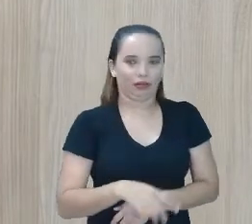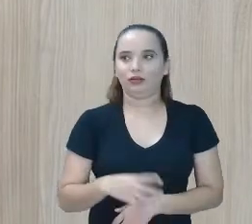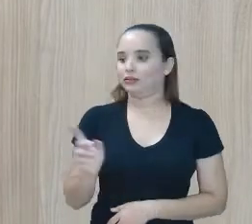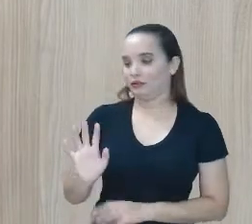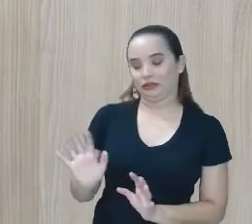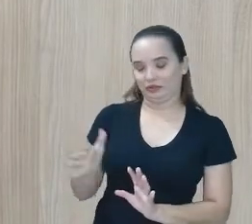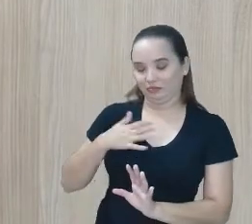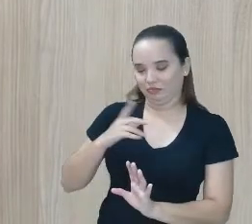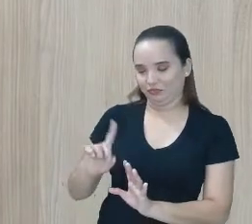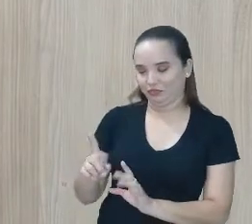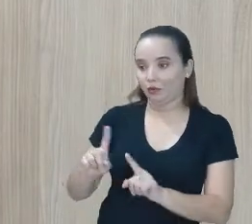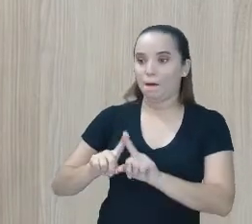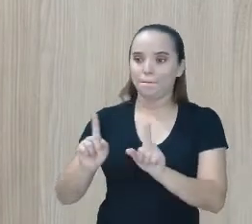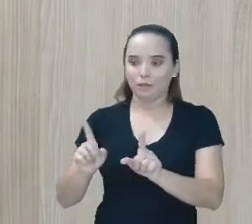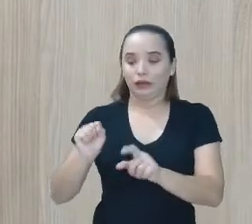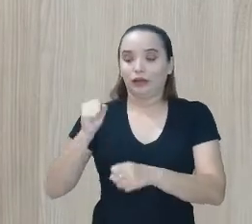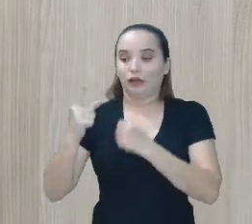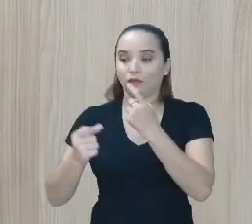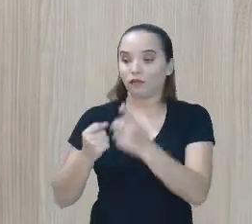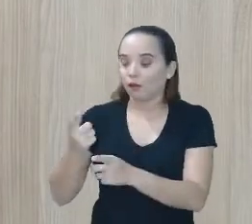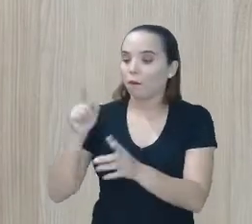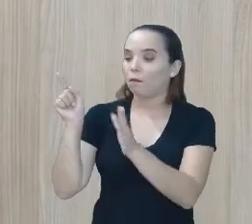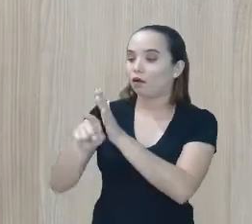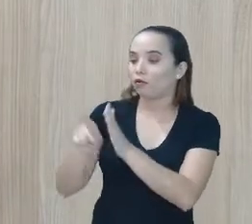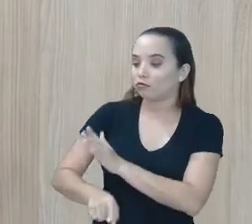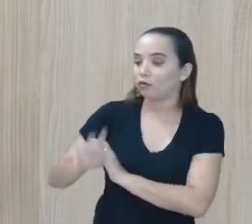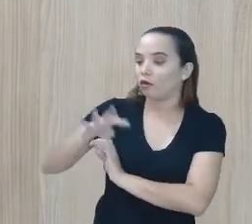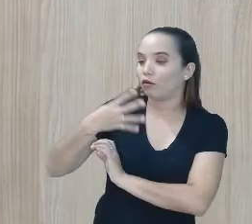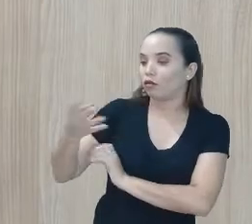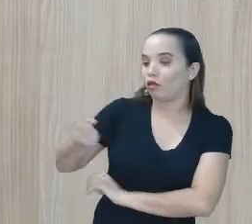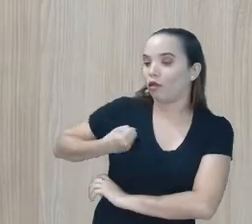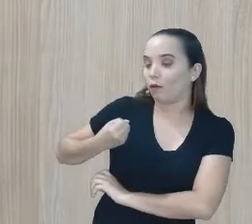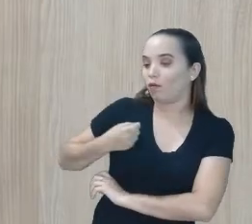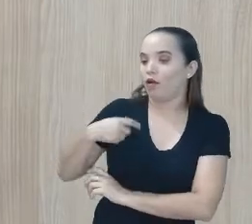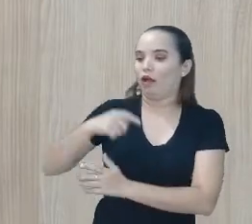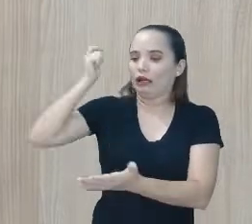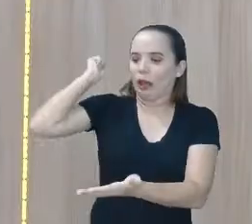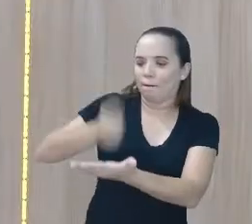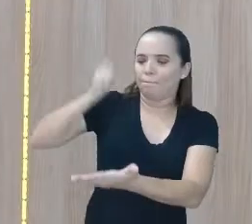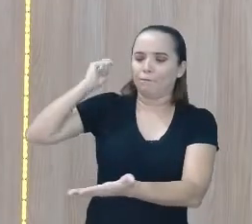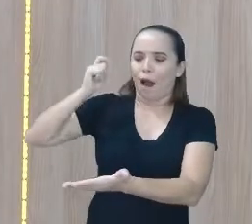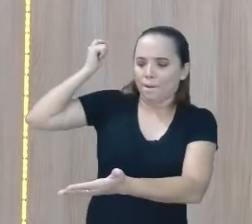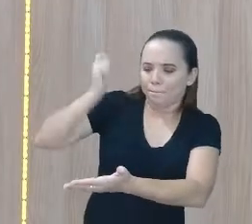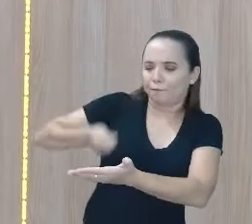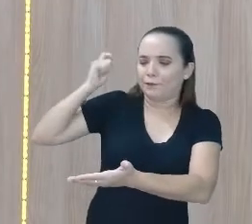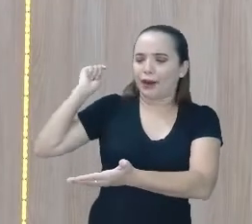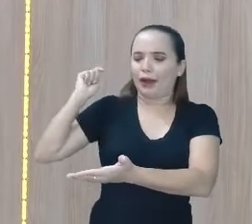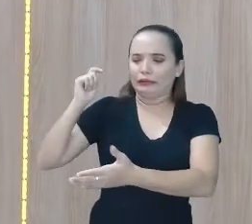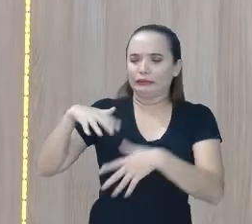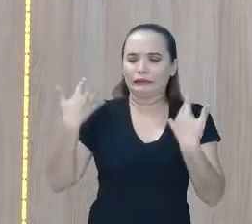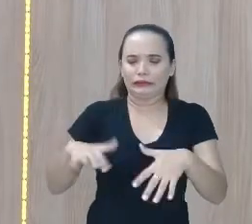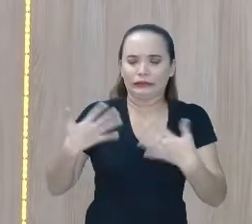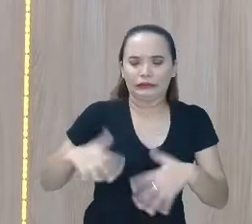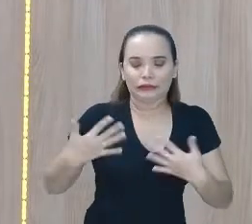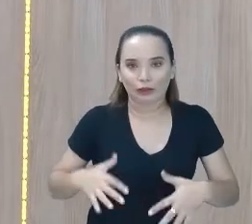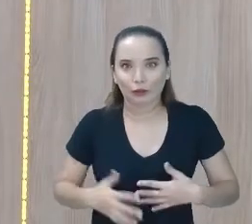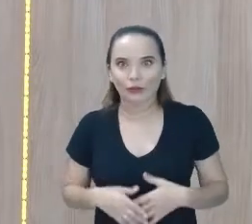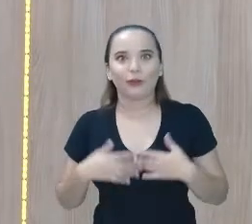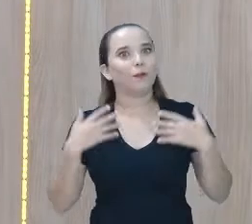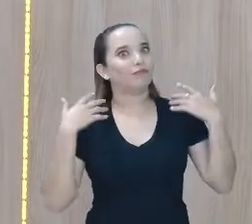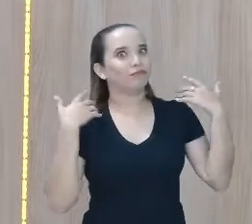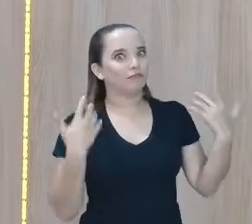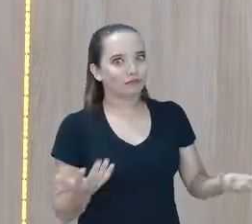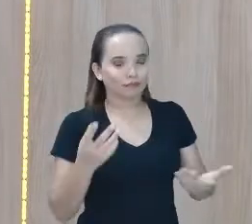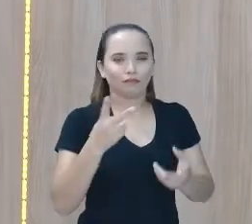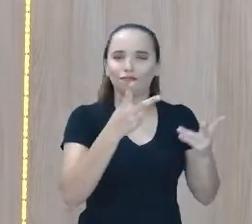de coisa, e tabuada, eu levava com uma régua. Tá vendo, pessoal, como, graças a